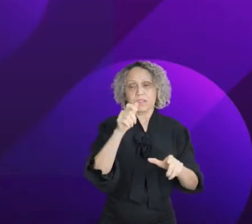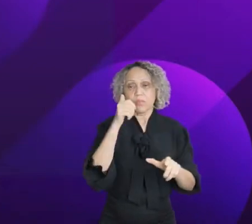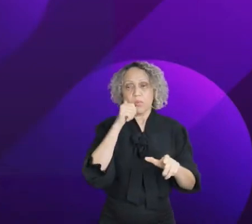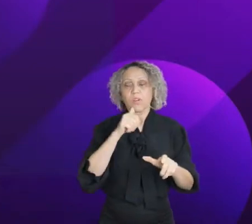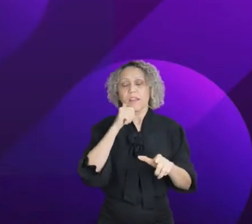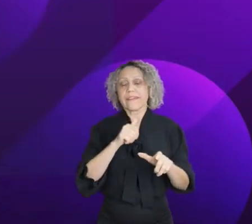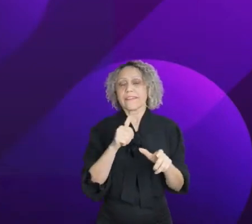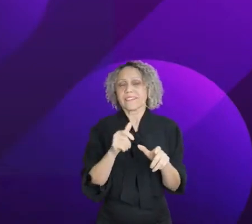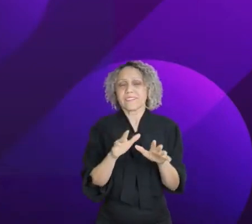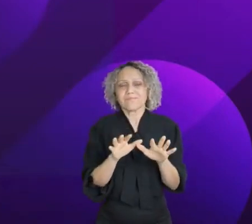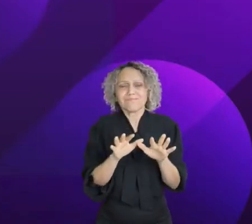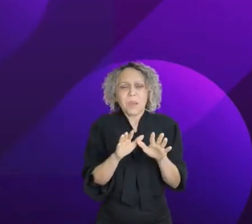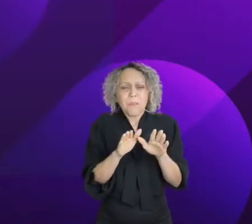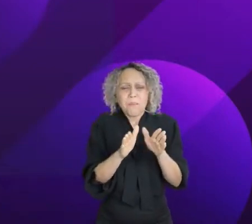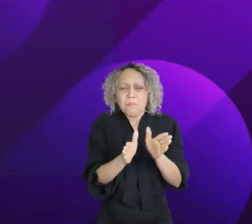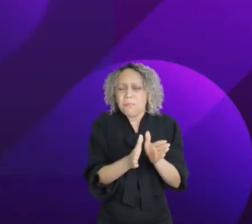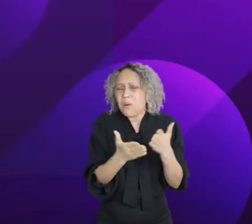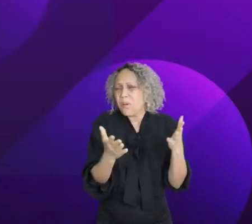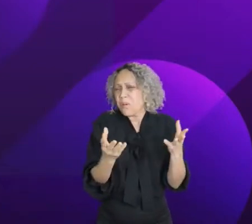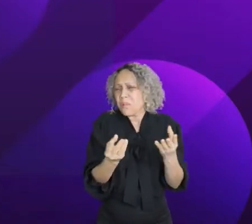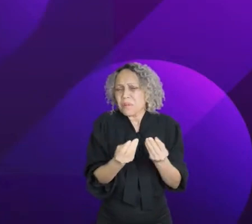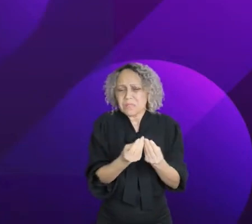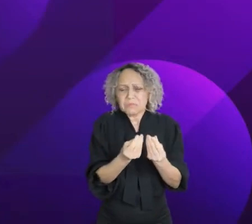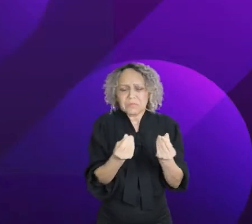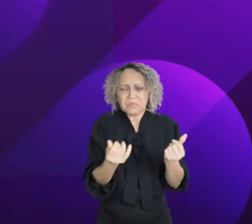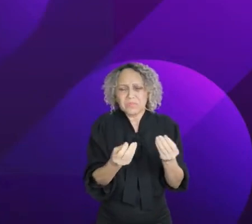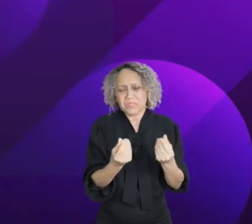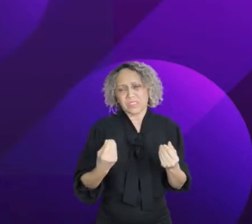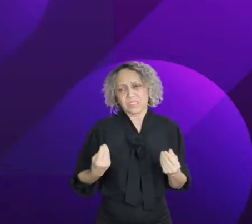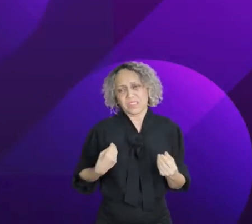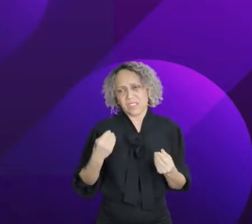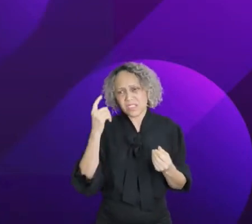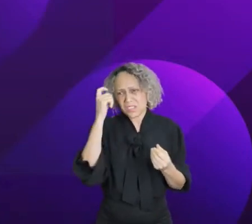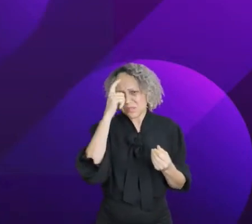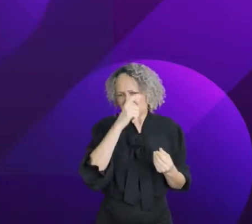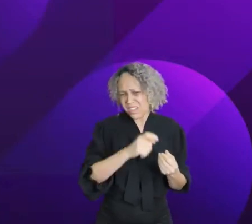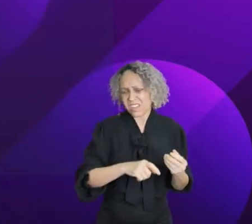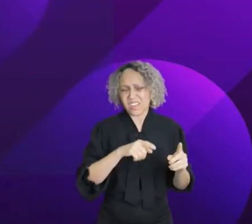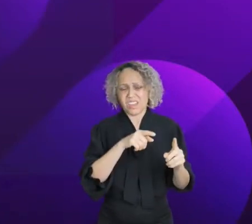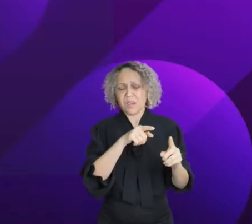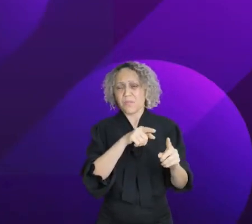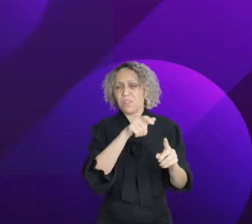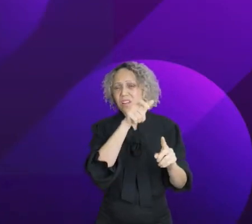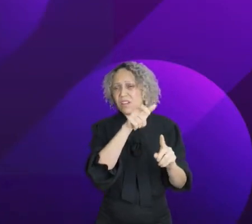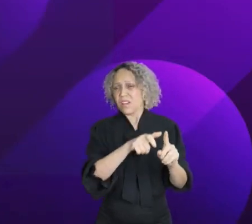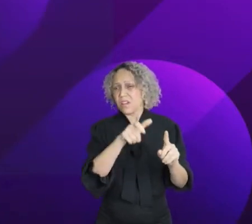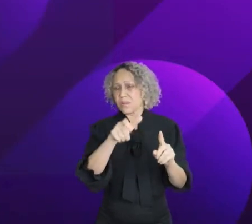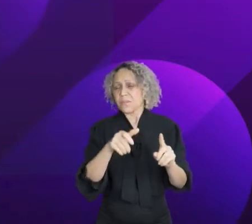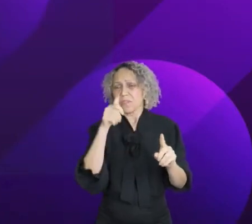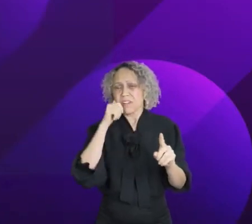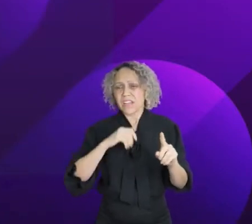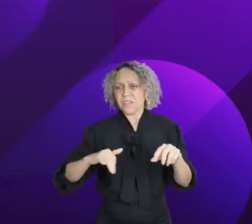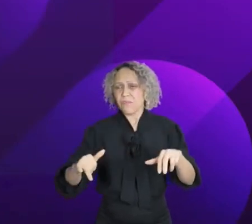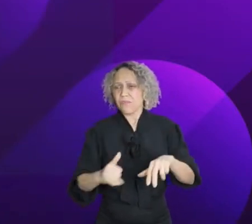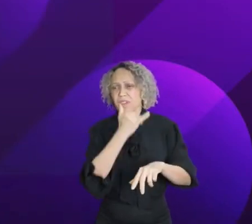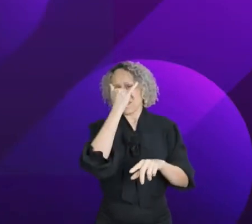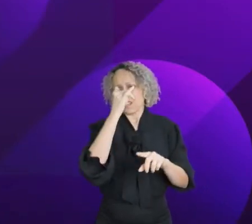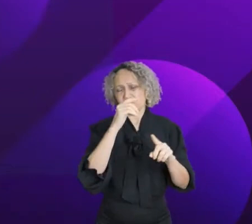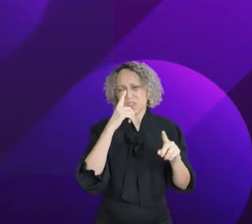nós sabemos que uma das grandes consequências das mulheres em situação de violência não se separarem dos